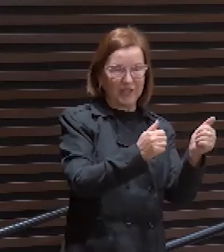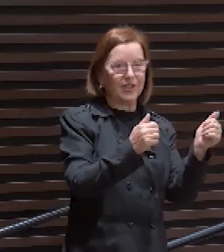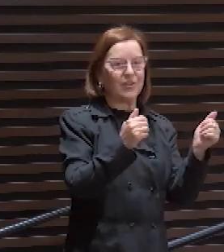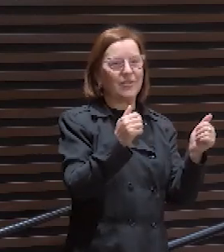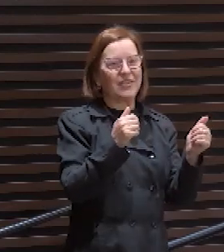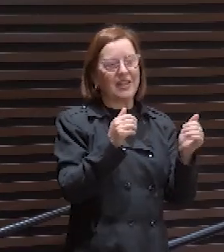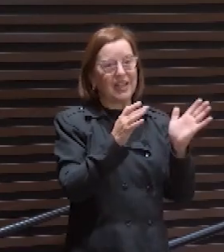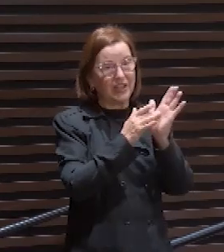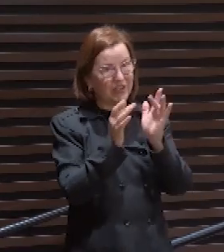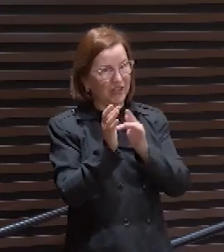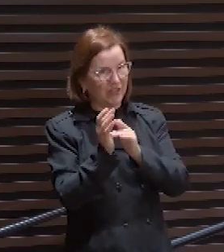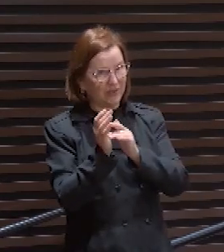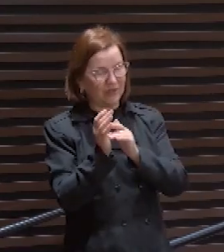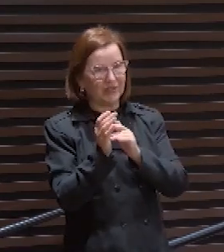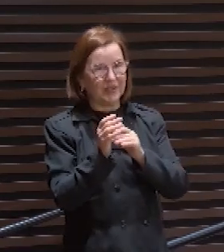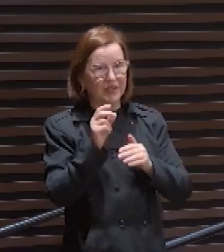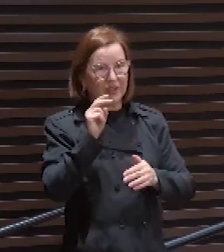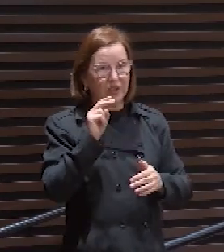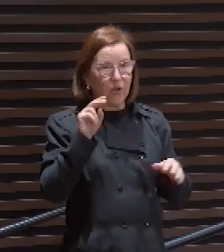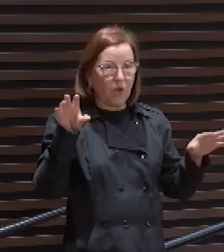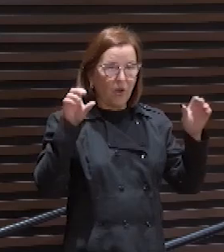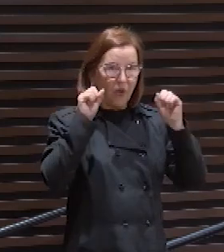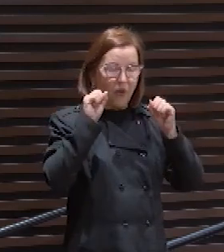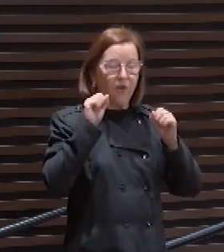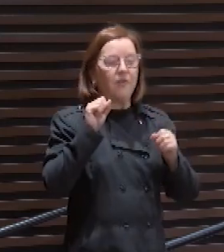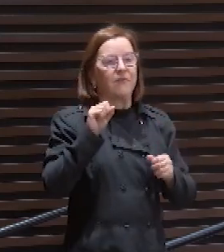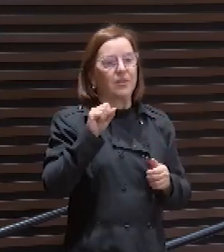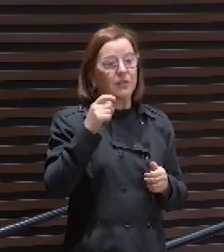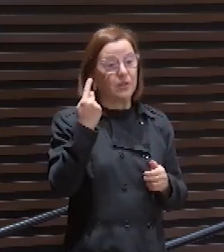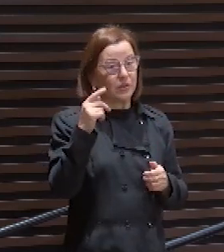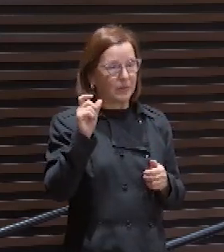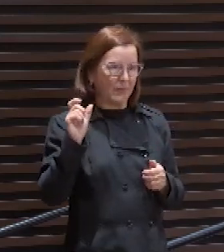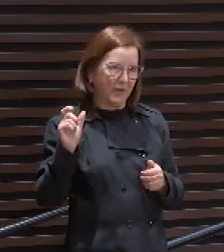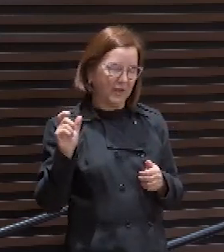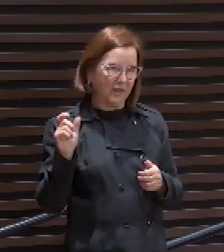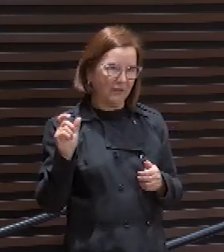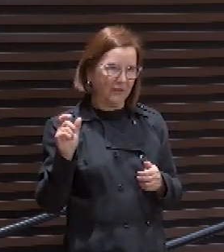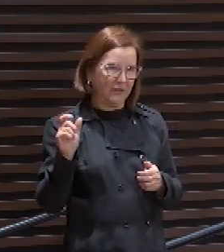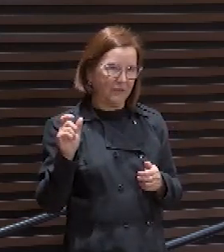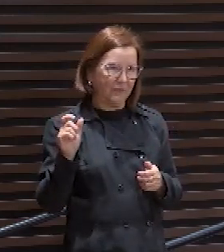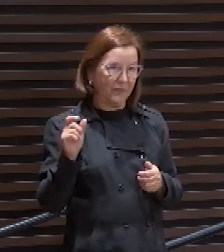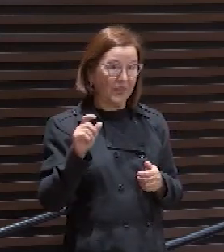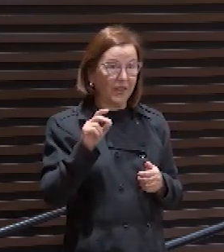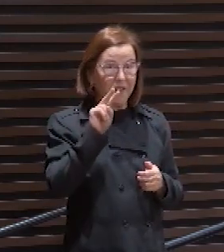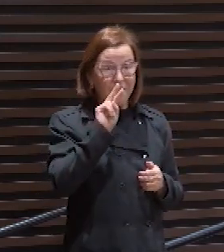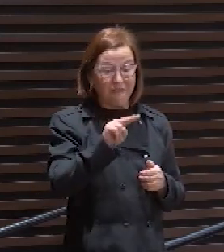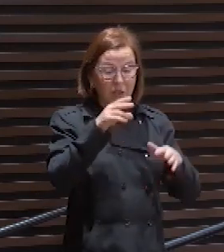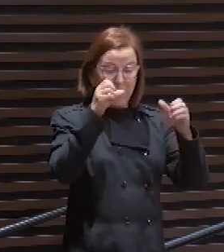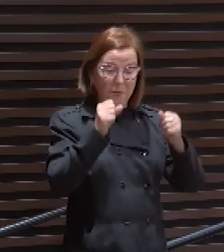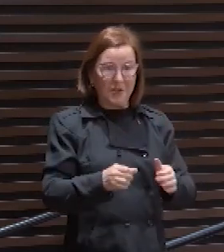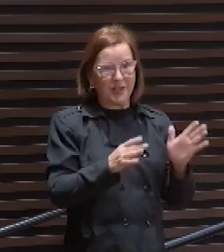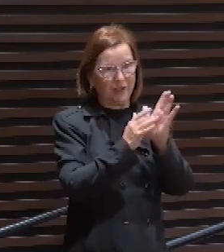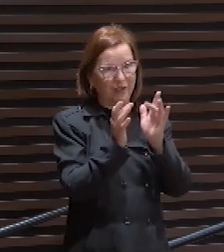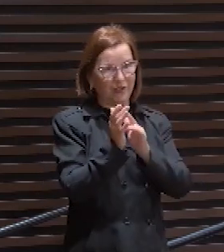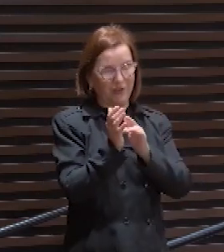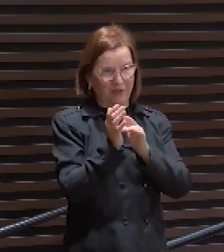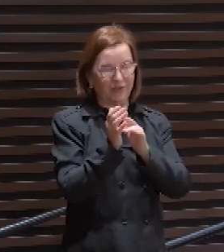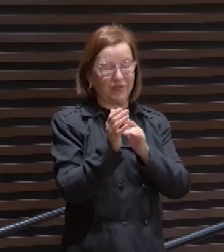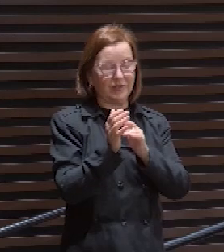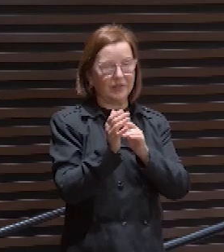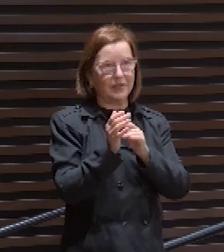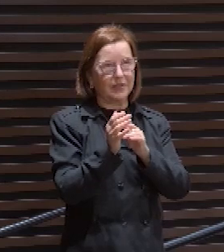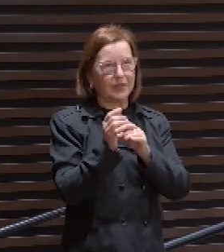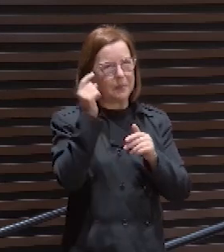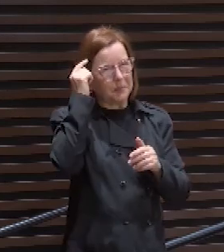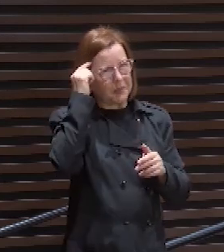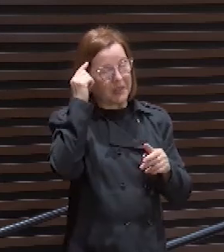Jesus, viam ali escutavam suas palavras, elas viam o poder dele e falavam, este homem vai